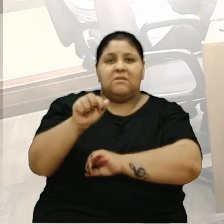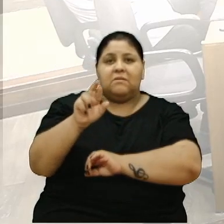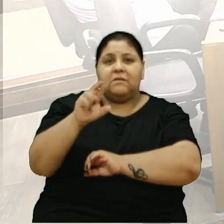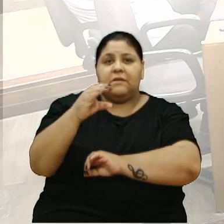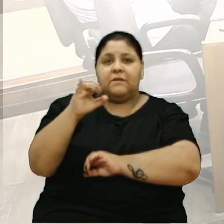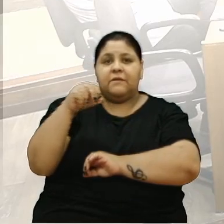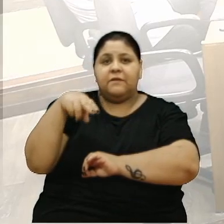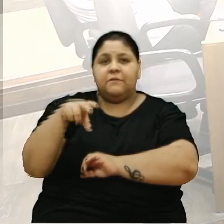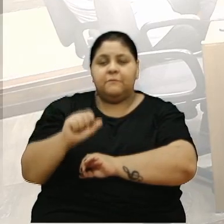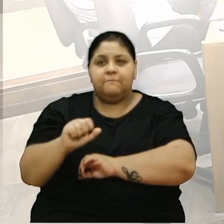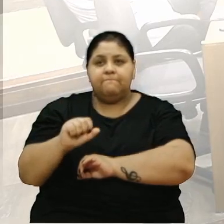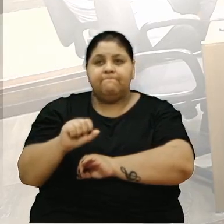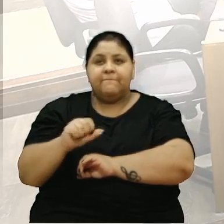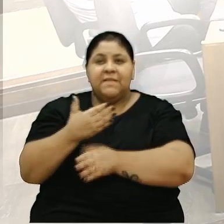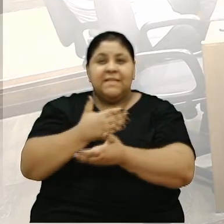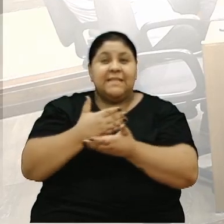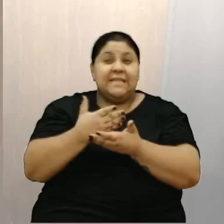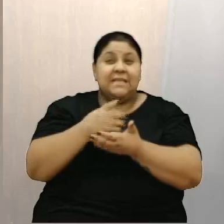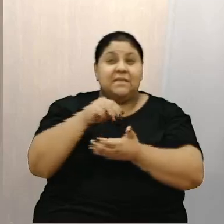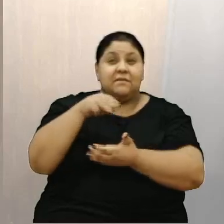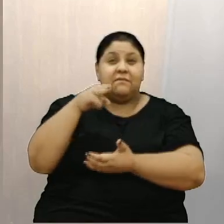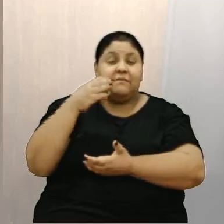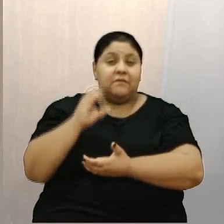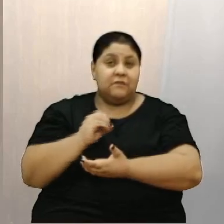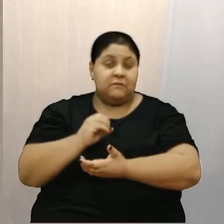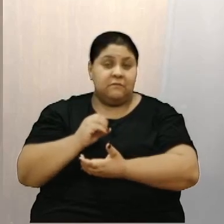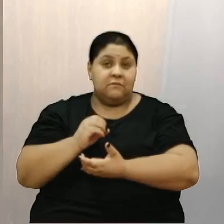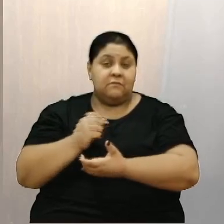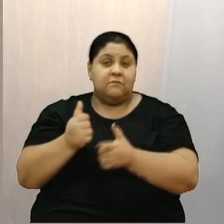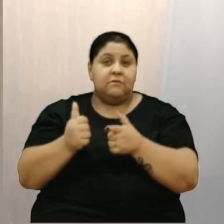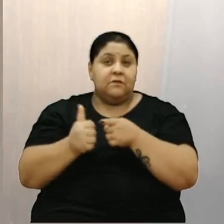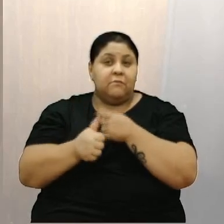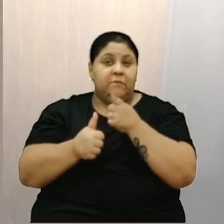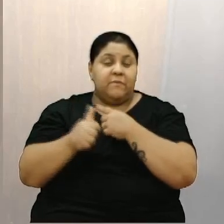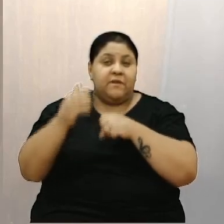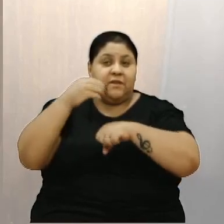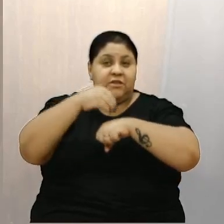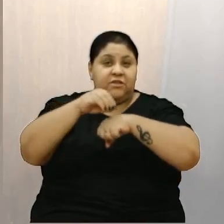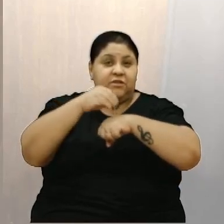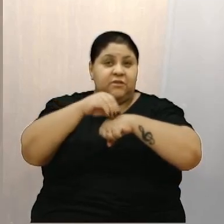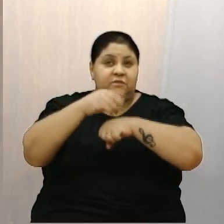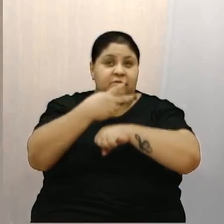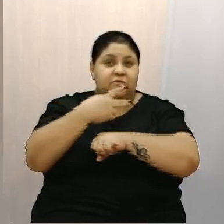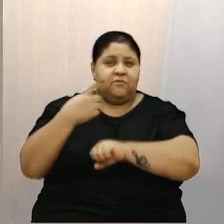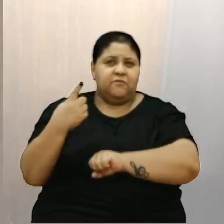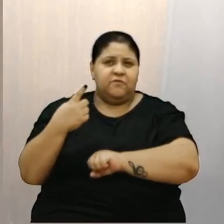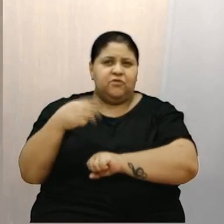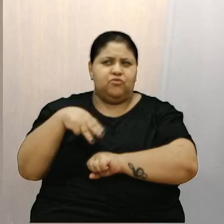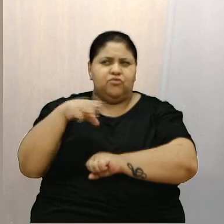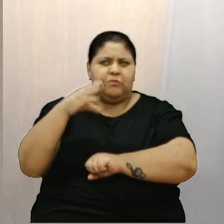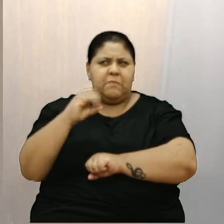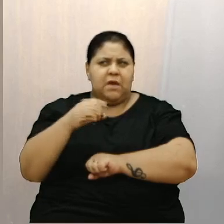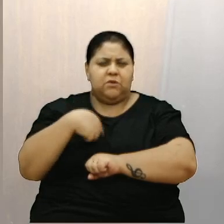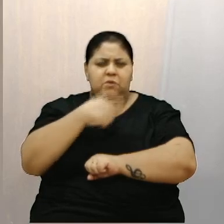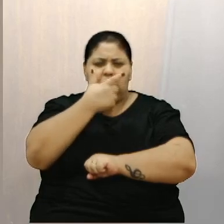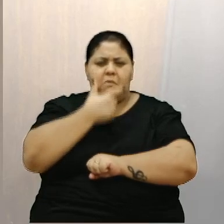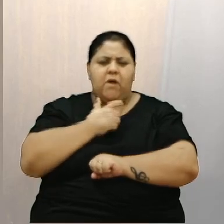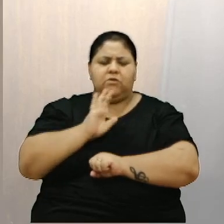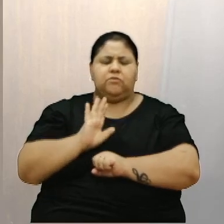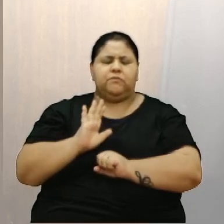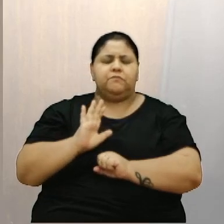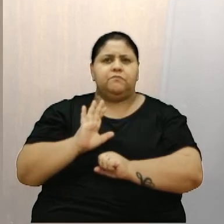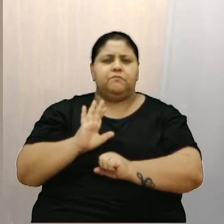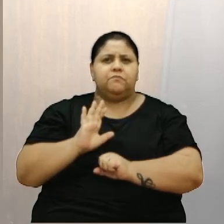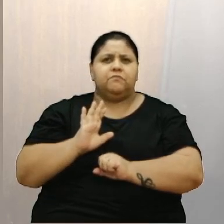faz desde março. Foi a primeira indicação que eu fiz, 21 de março, se eu não me engano. E lá